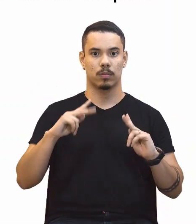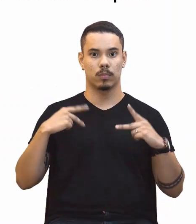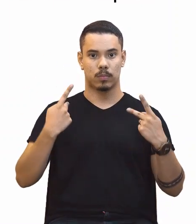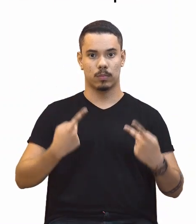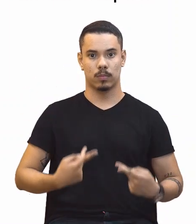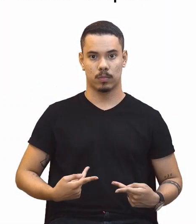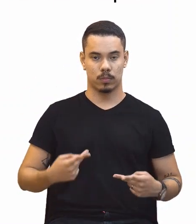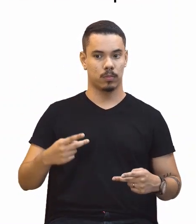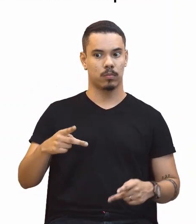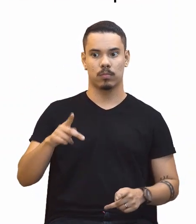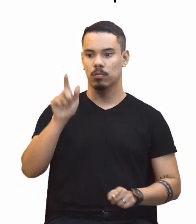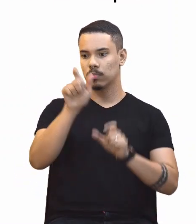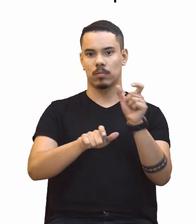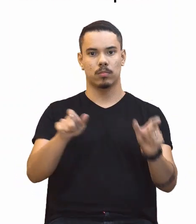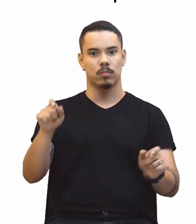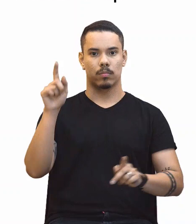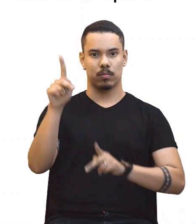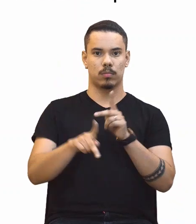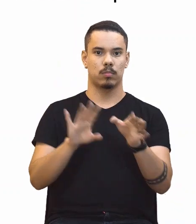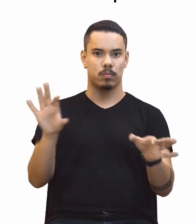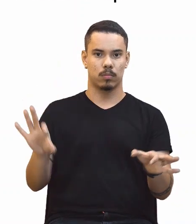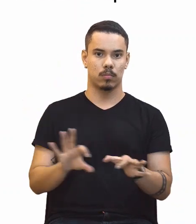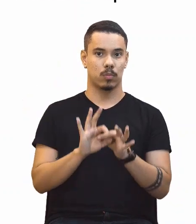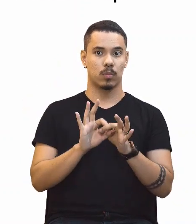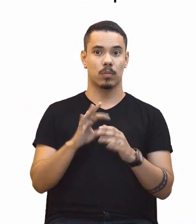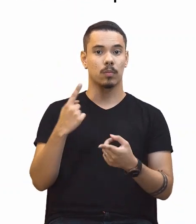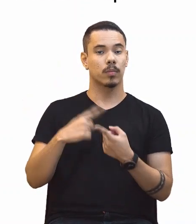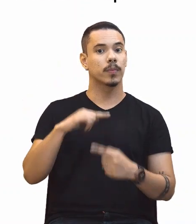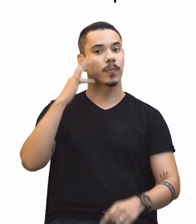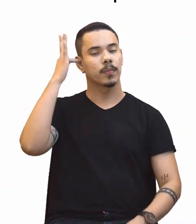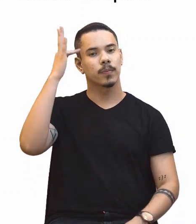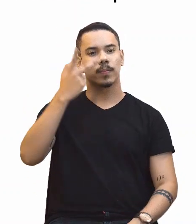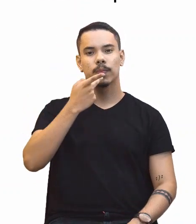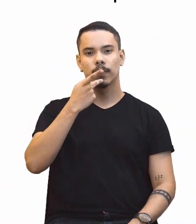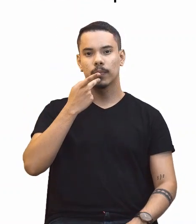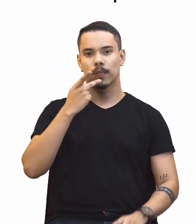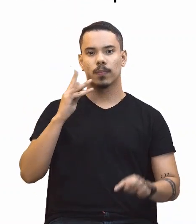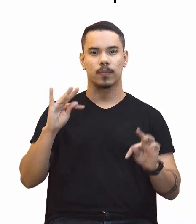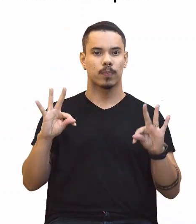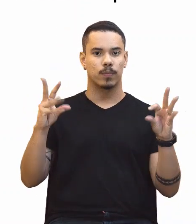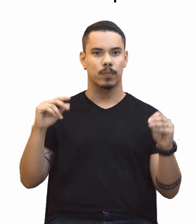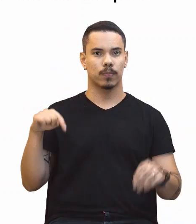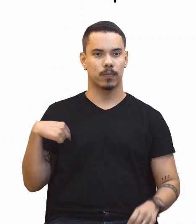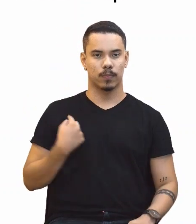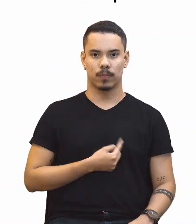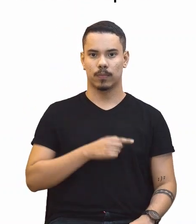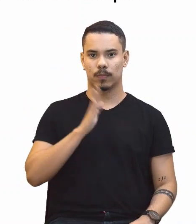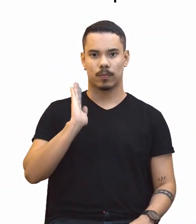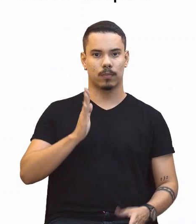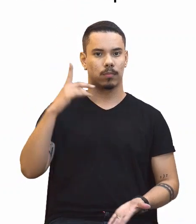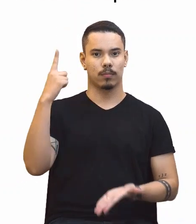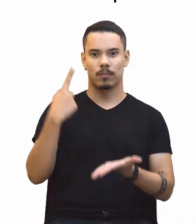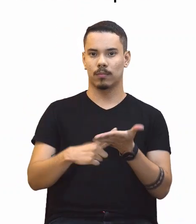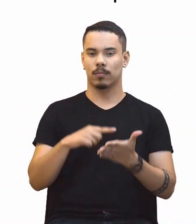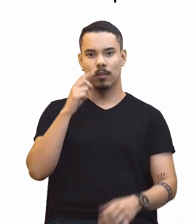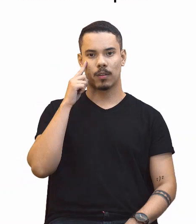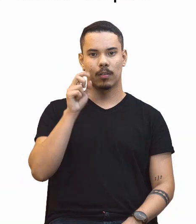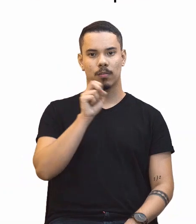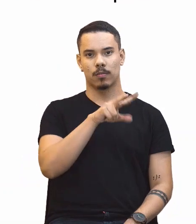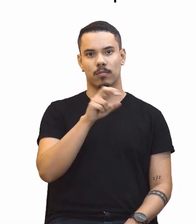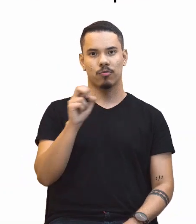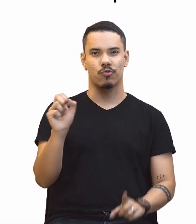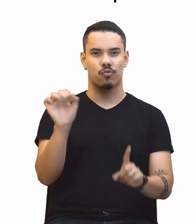Para o filósofo, todos nós estamos inicialmente condenados a ver as sombras à